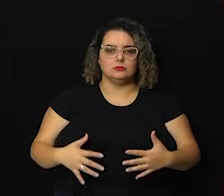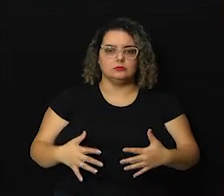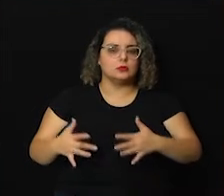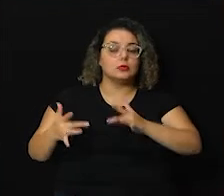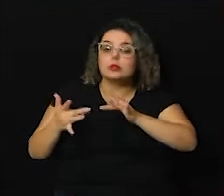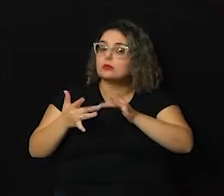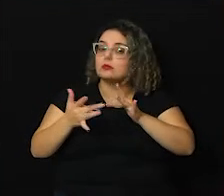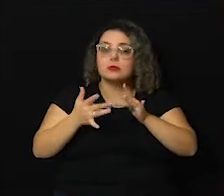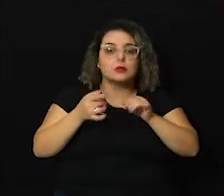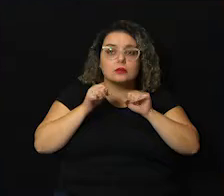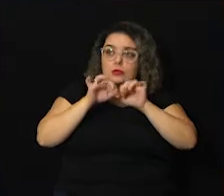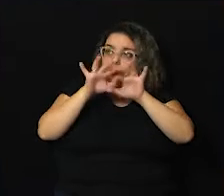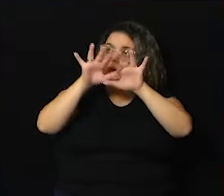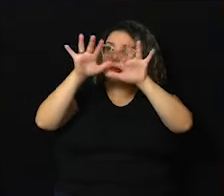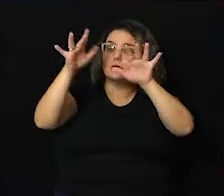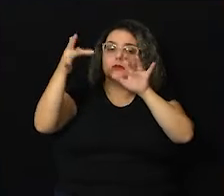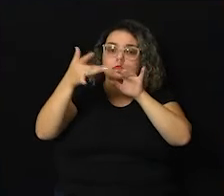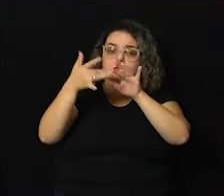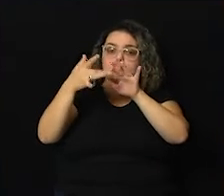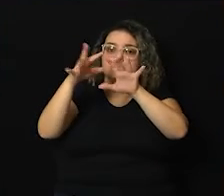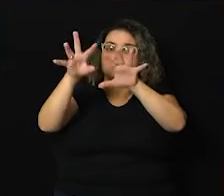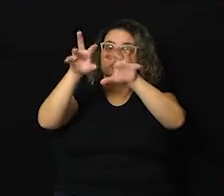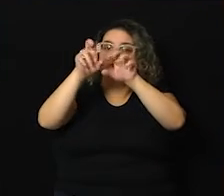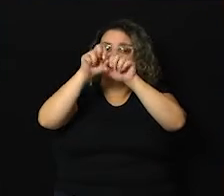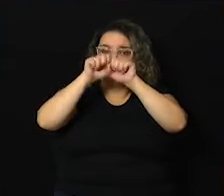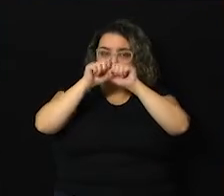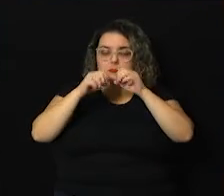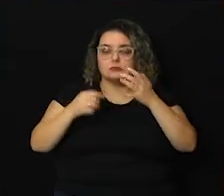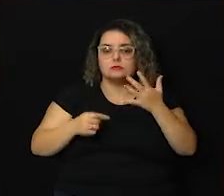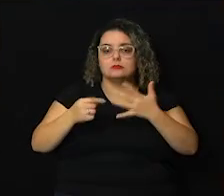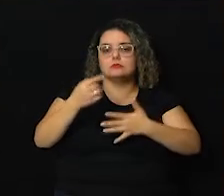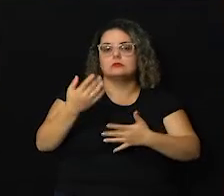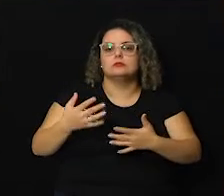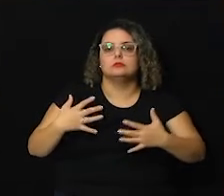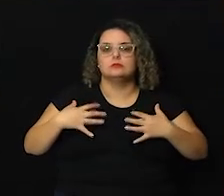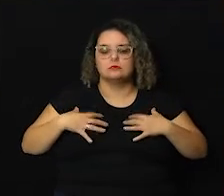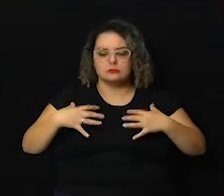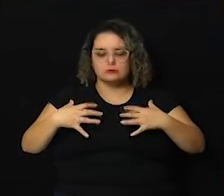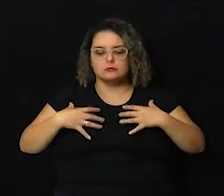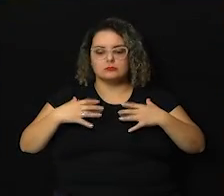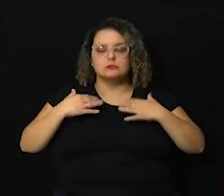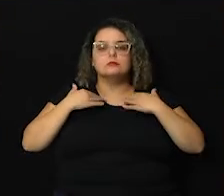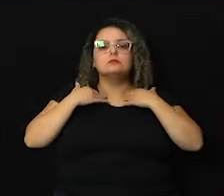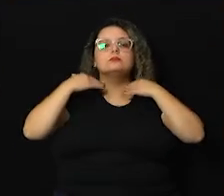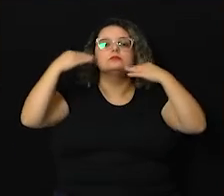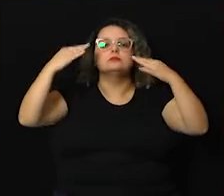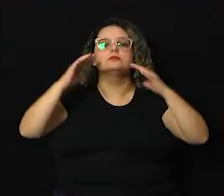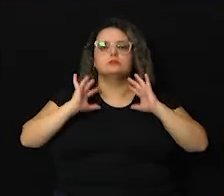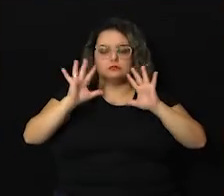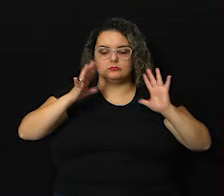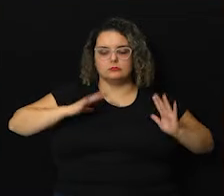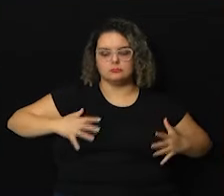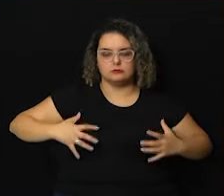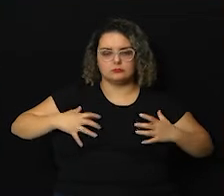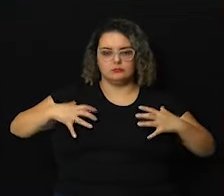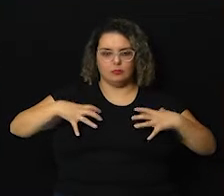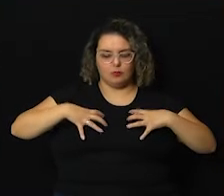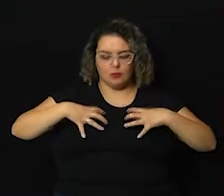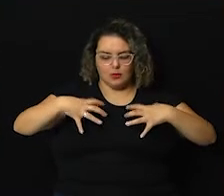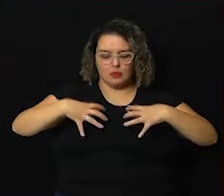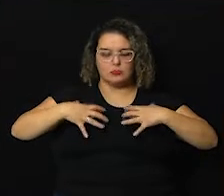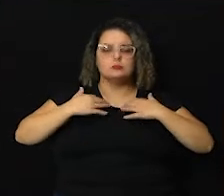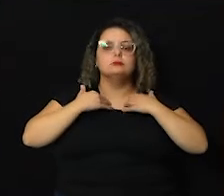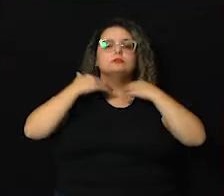que não entram em contato com a fumaça do cigarro, que eu vou exemplificar alguns, vão tirar pulmão, cabeça, pescoço, língua, etc. Mas,